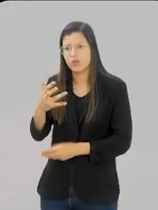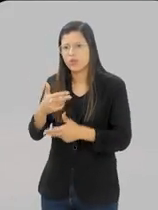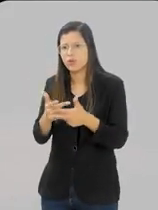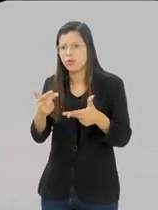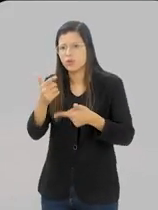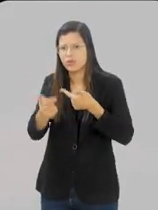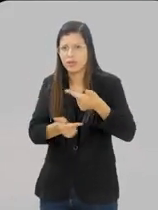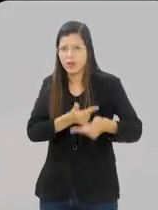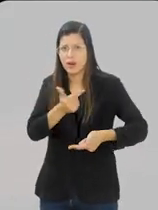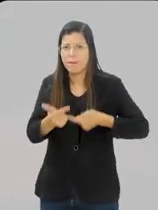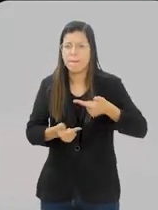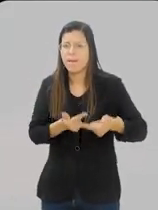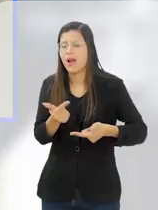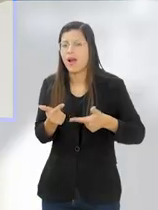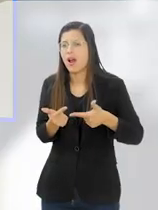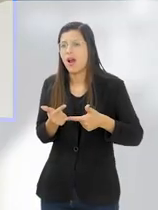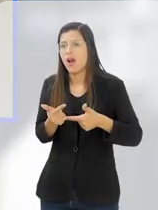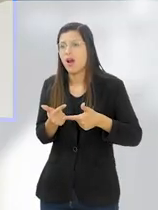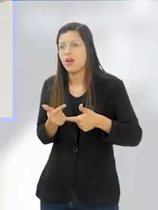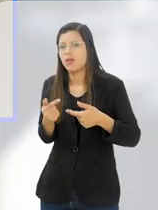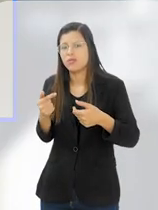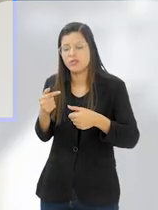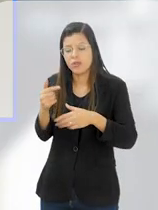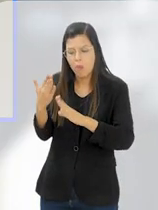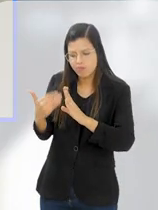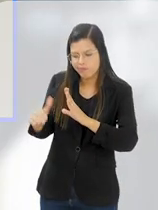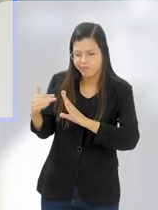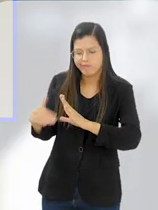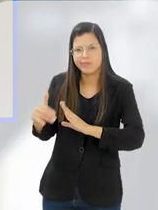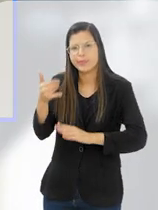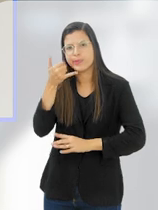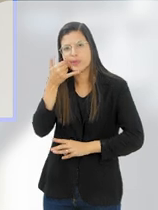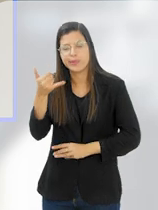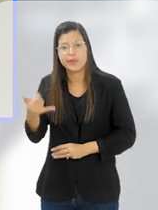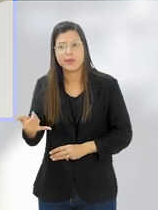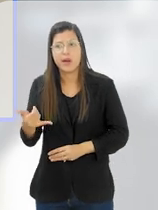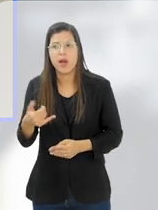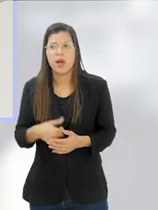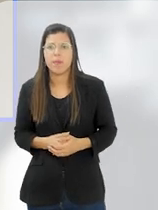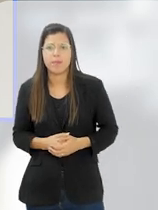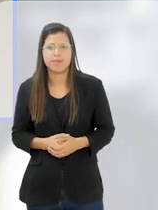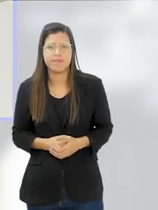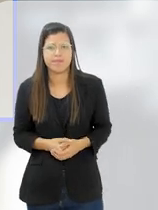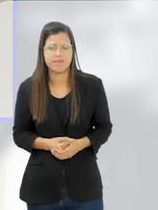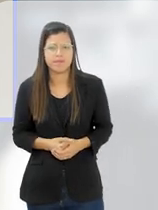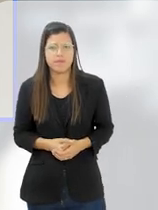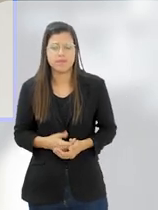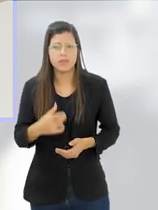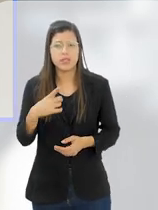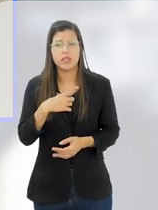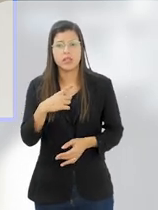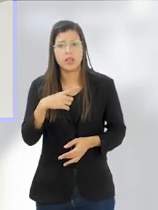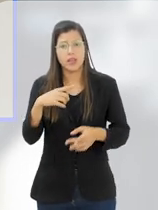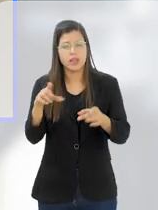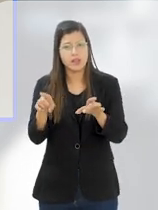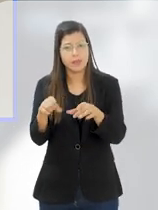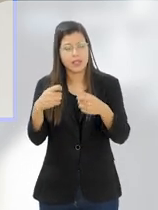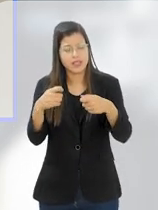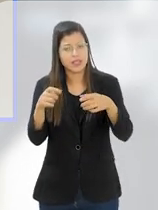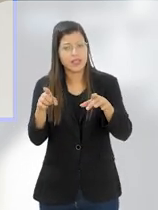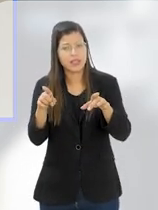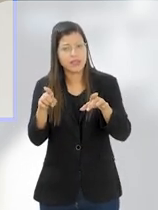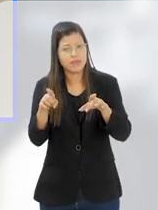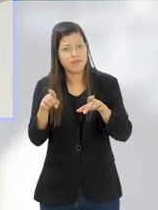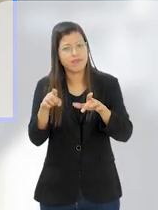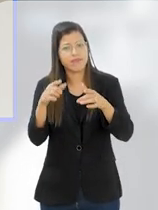do trabalho que estão sendo enviadas de forma abusiva pelos celulares. E aí tem também a necessidade de se descansar,